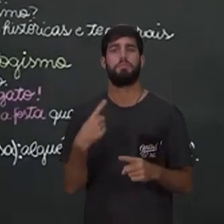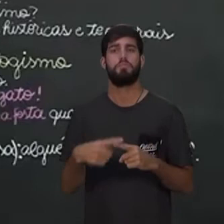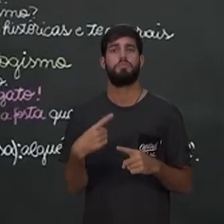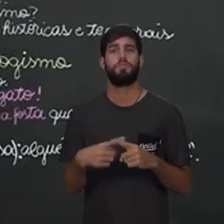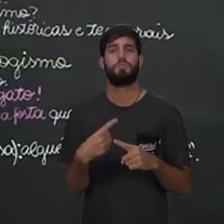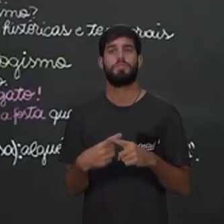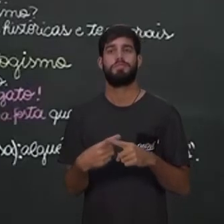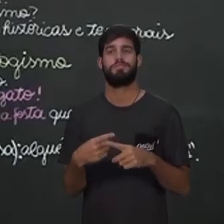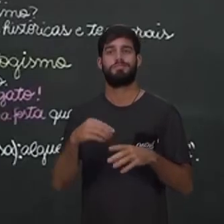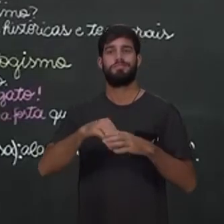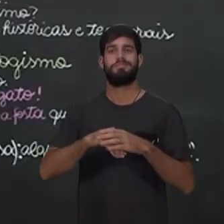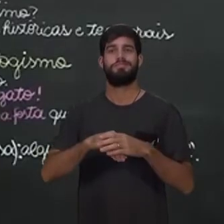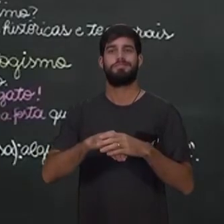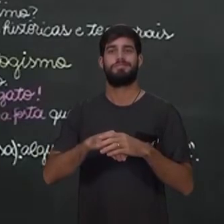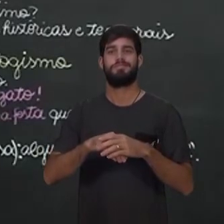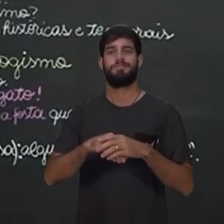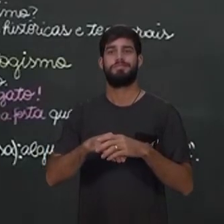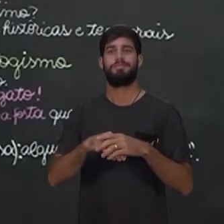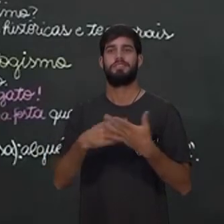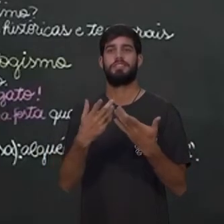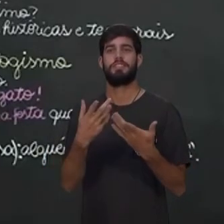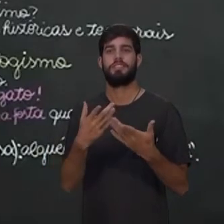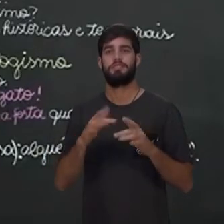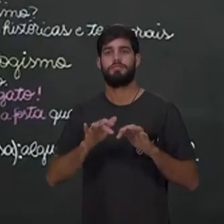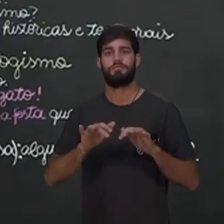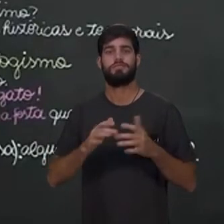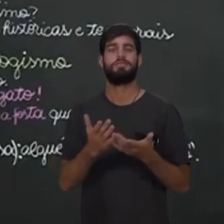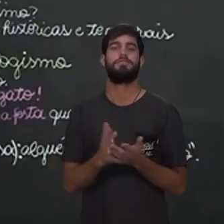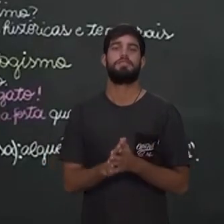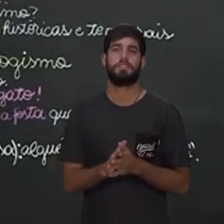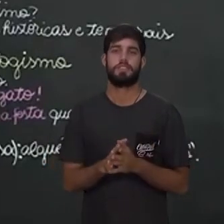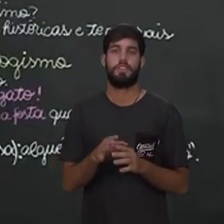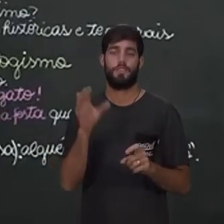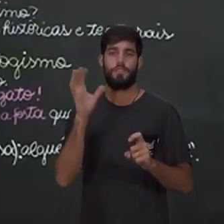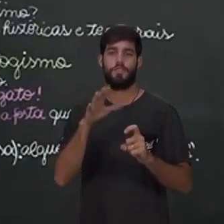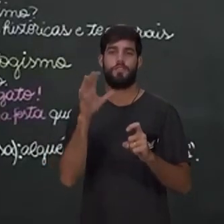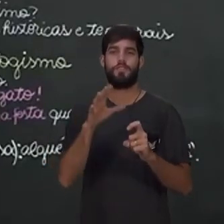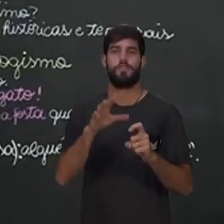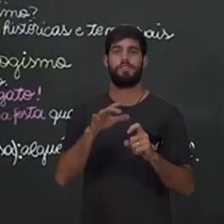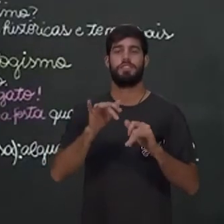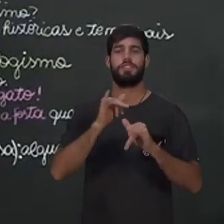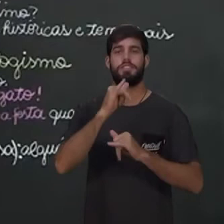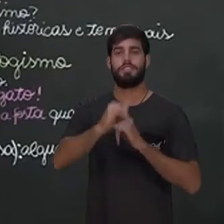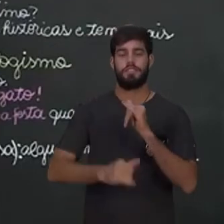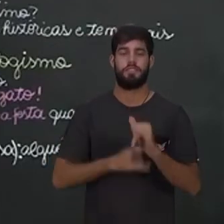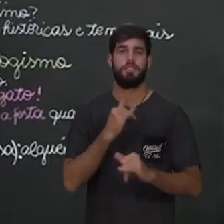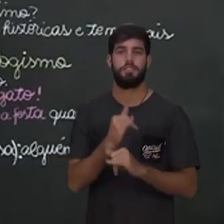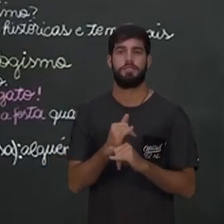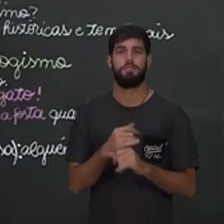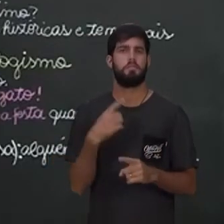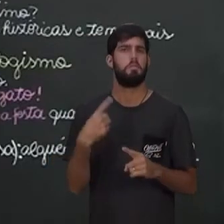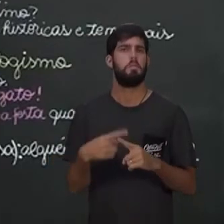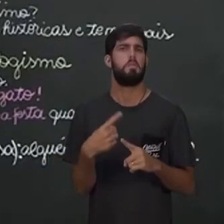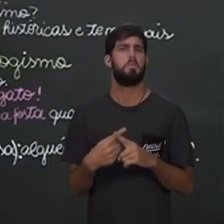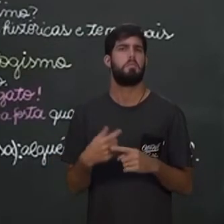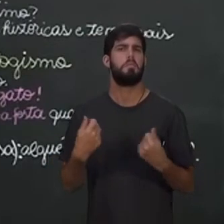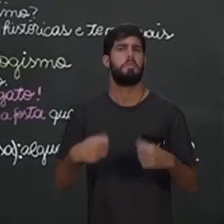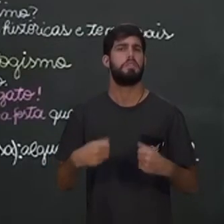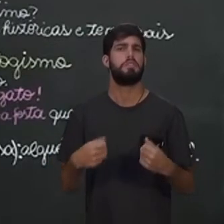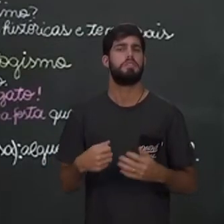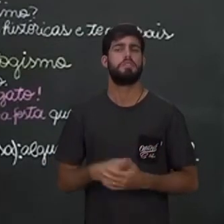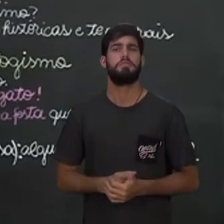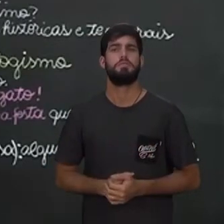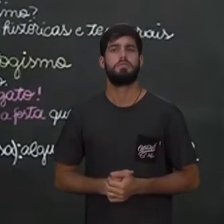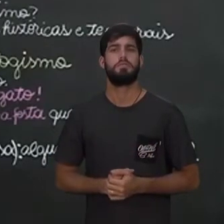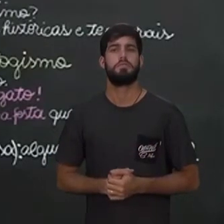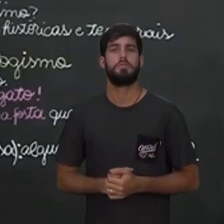contexto tecnológico, especialmente por conta da penetração e da influência da internet. Por que precisamos de neologismos? Porque muitas